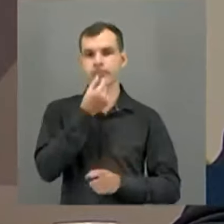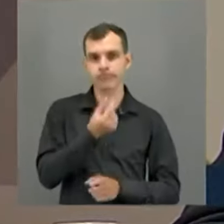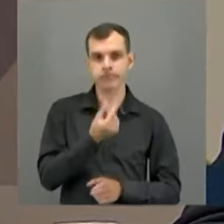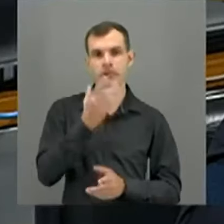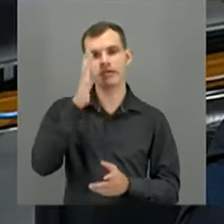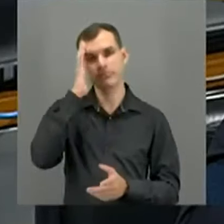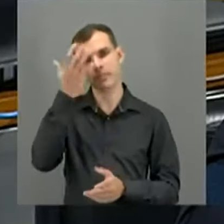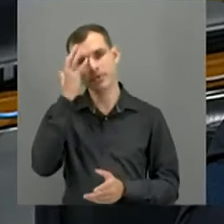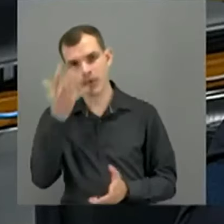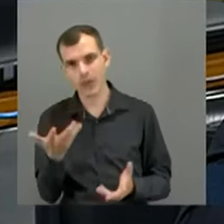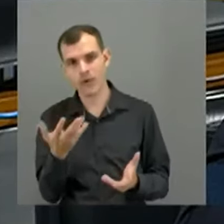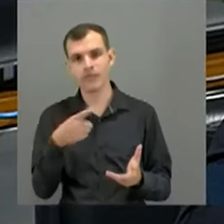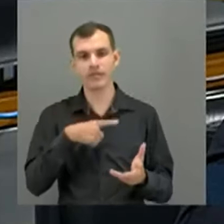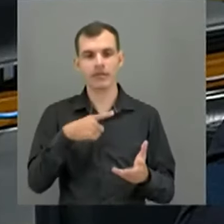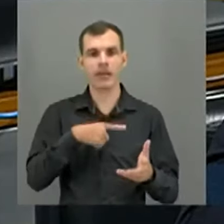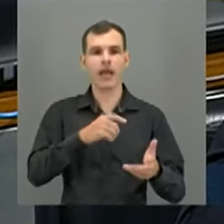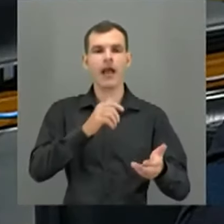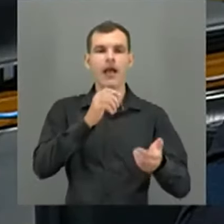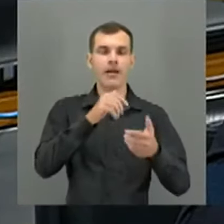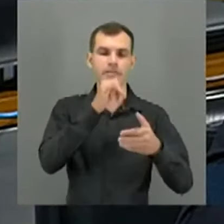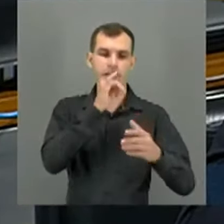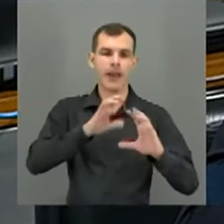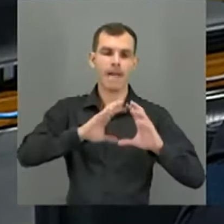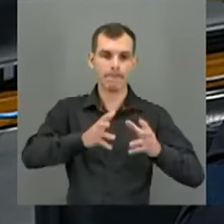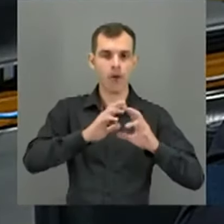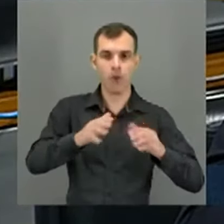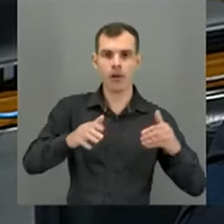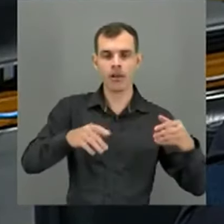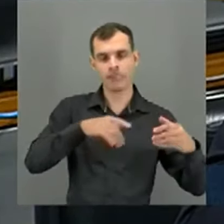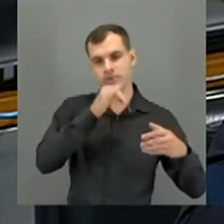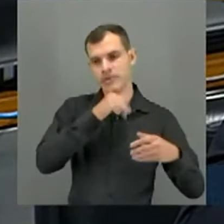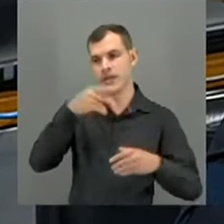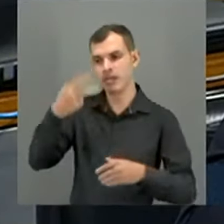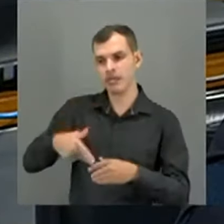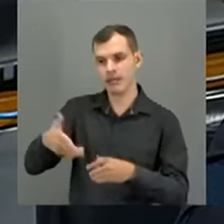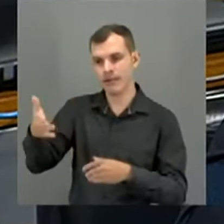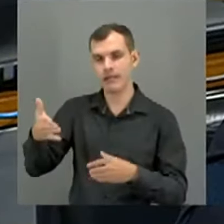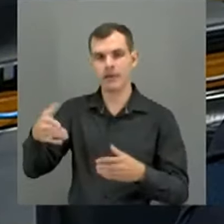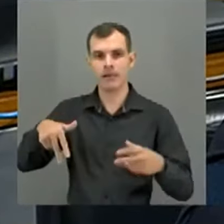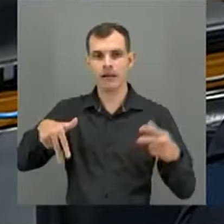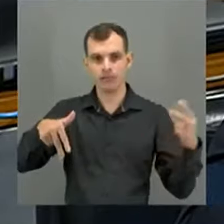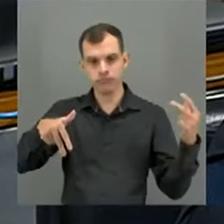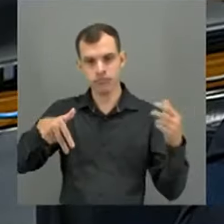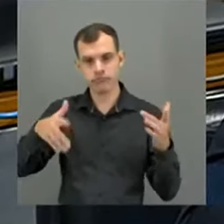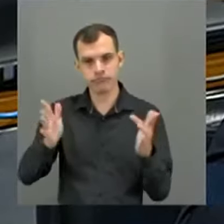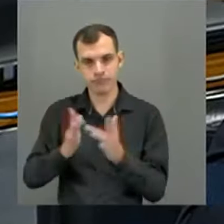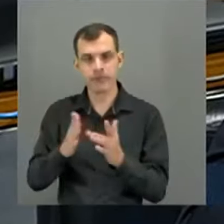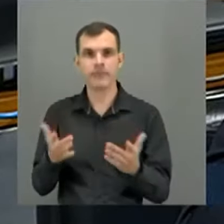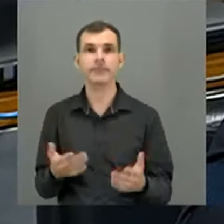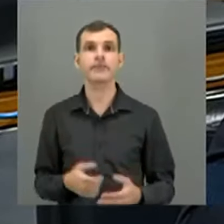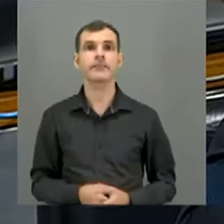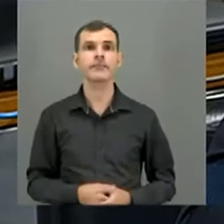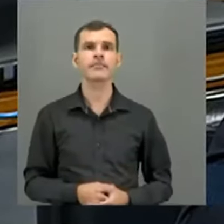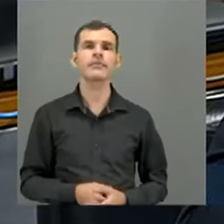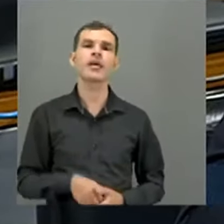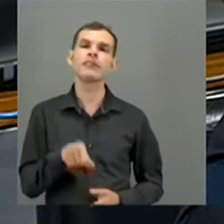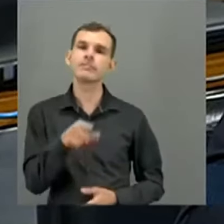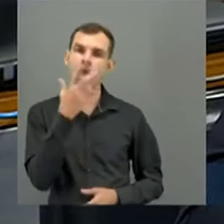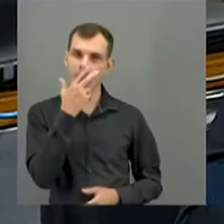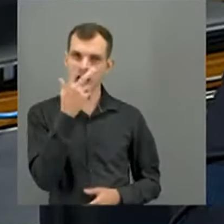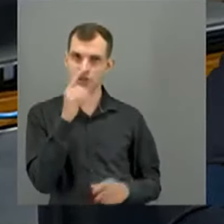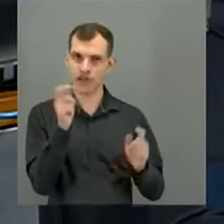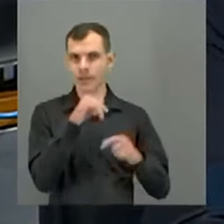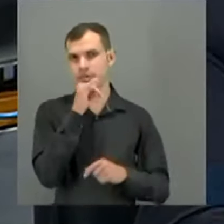Última pergunta, o senhor acha, senhor Manuel, se árbitros aposentados deveriam prolongar sua carreira sendo utilizados nas cabines de VAR pela